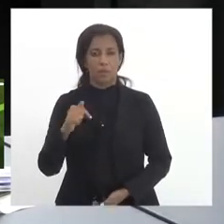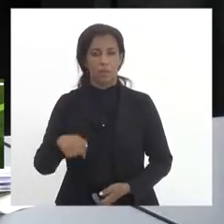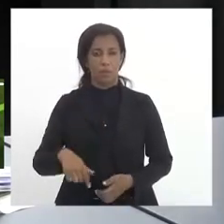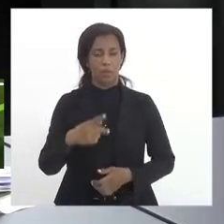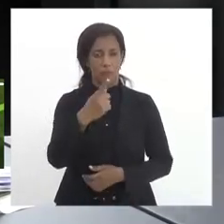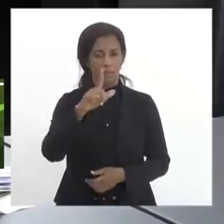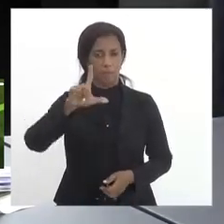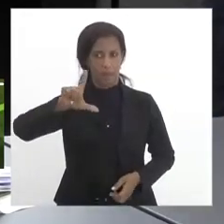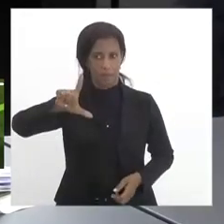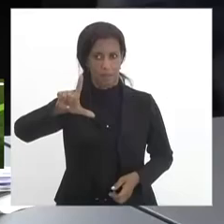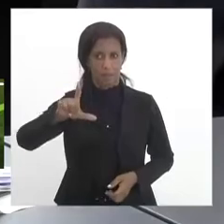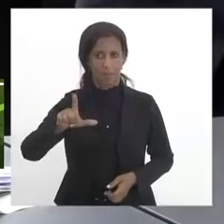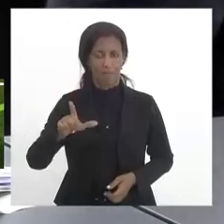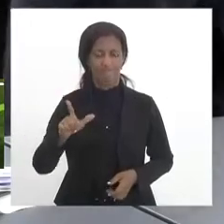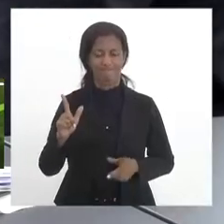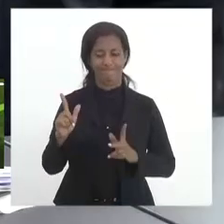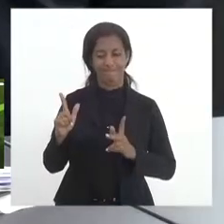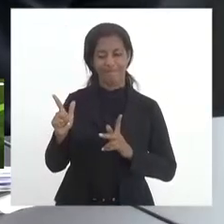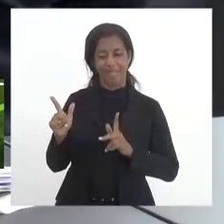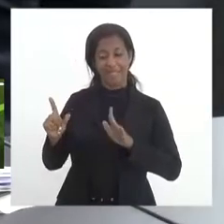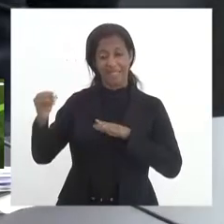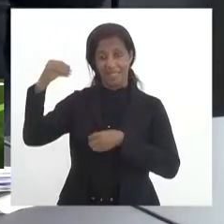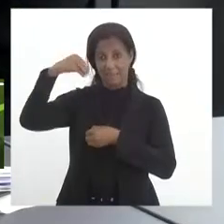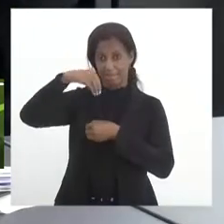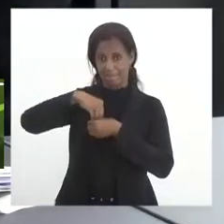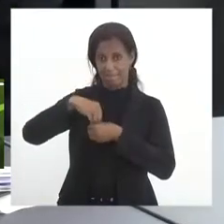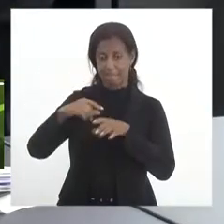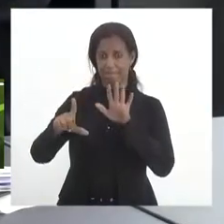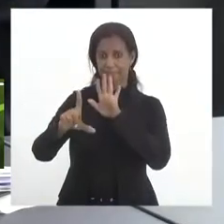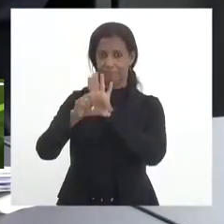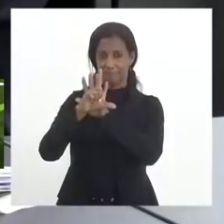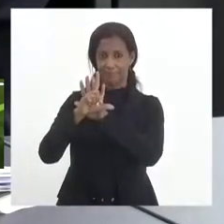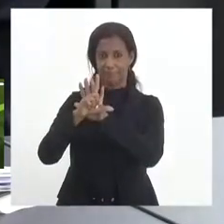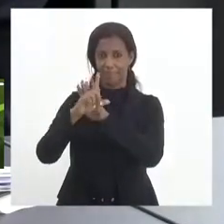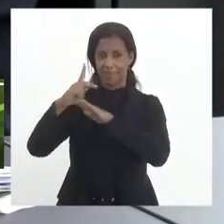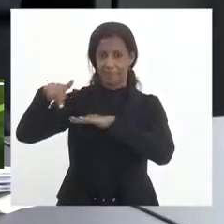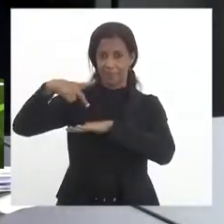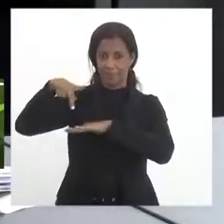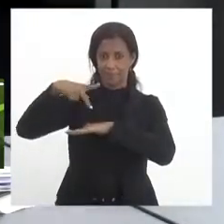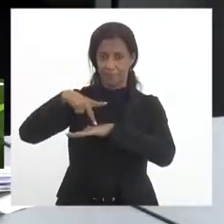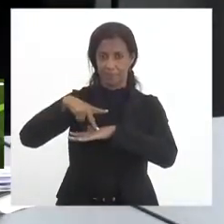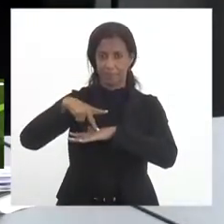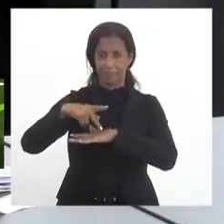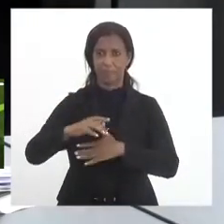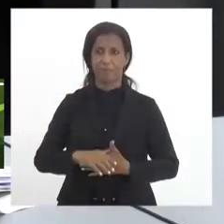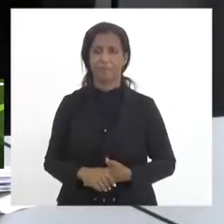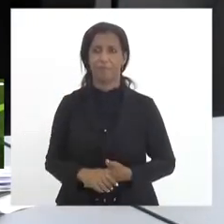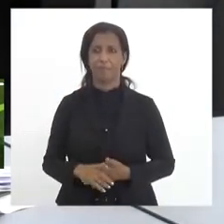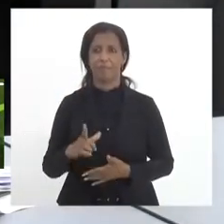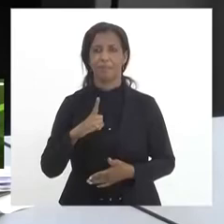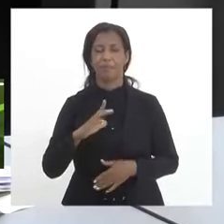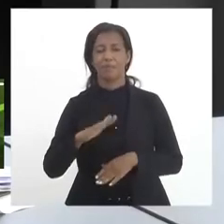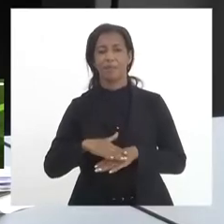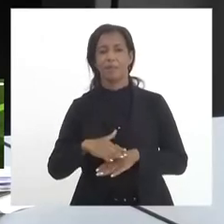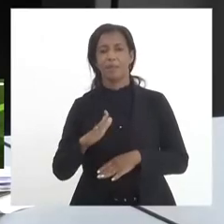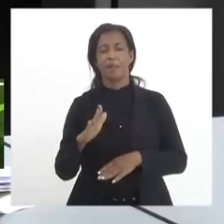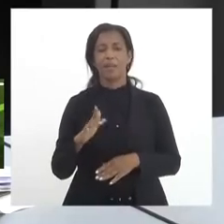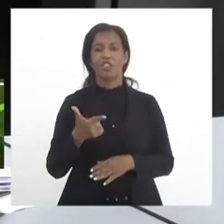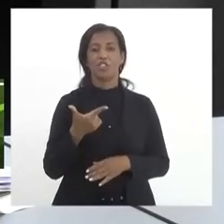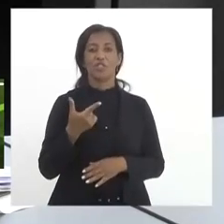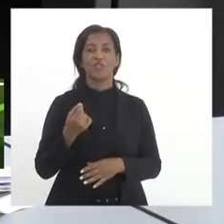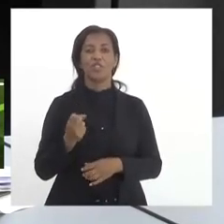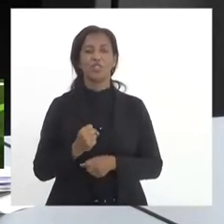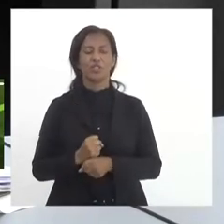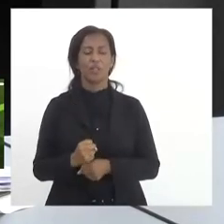lei baseado na legislação nacional, que tem mais de 20